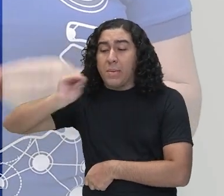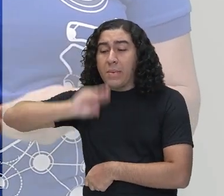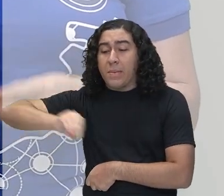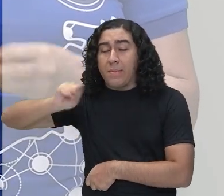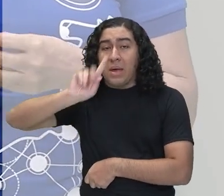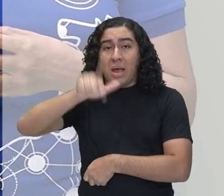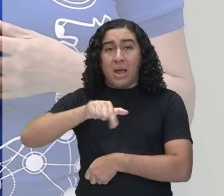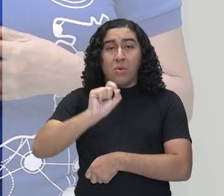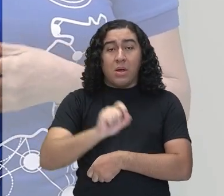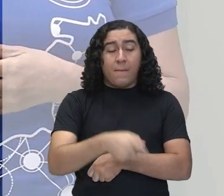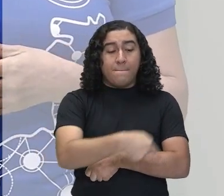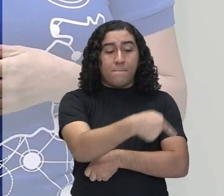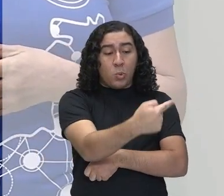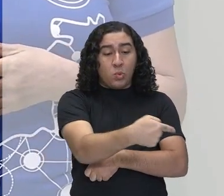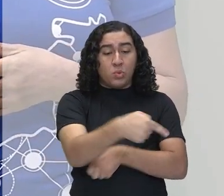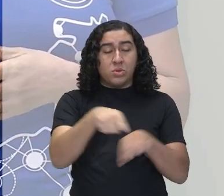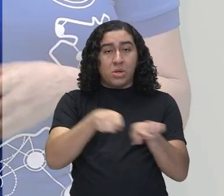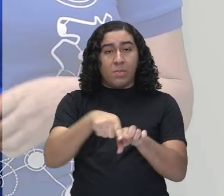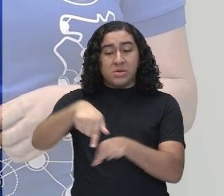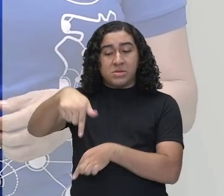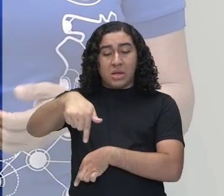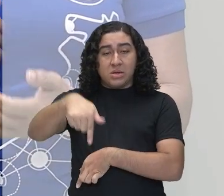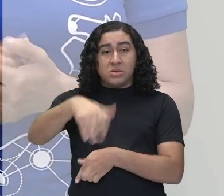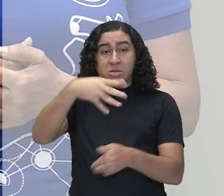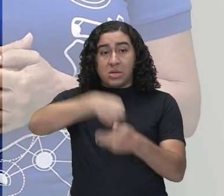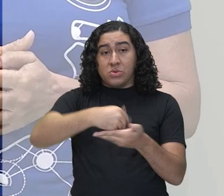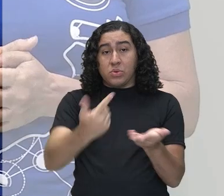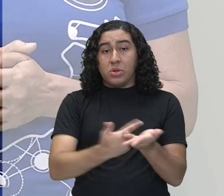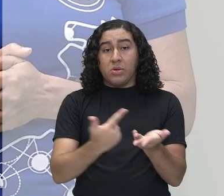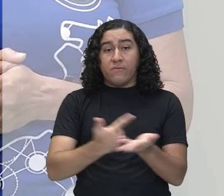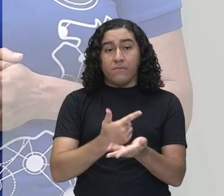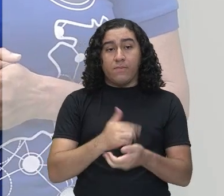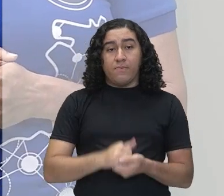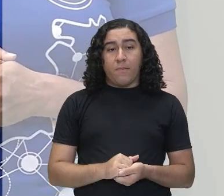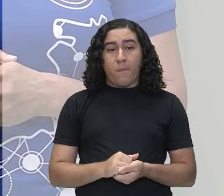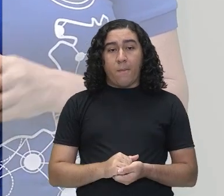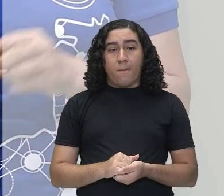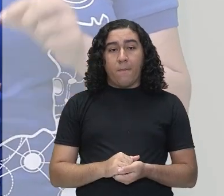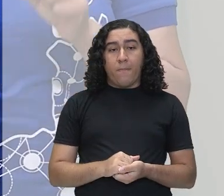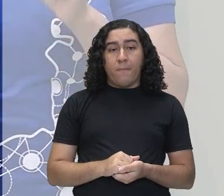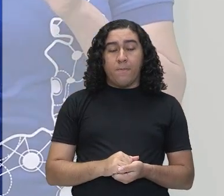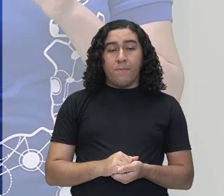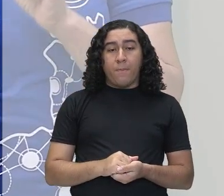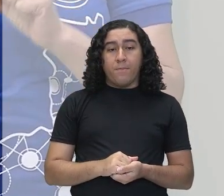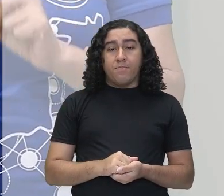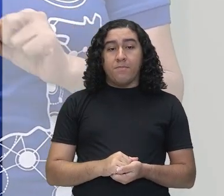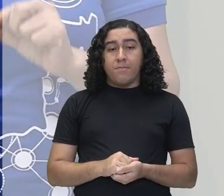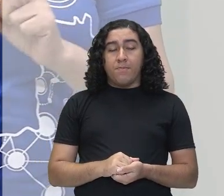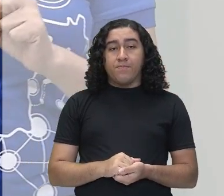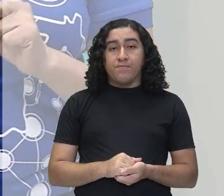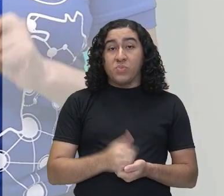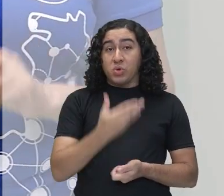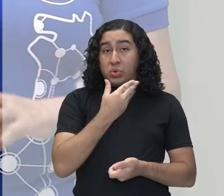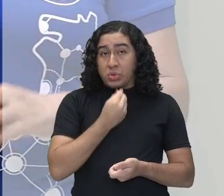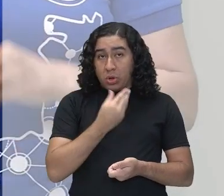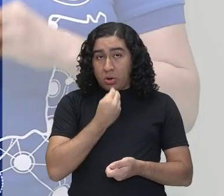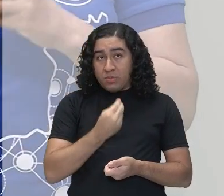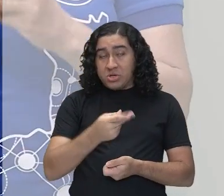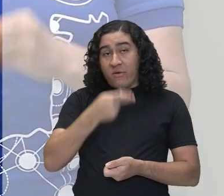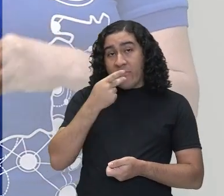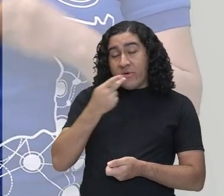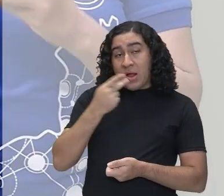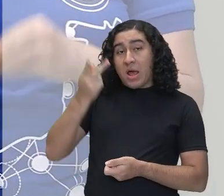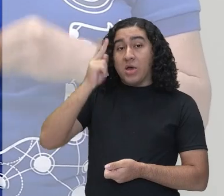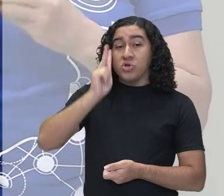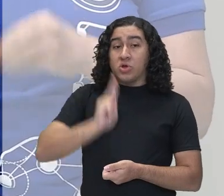capítulo 1 e 7. Então, as histórias contadas pelos rapazes, né, eles